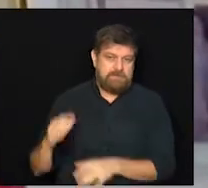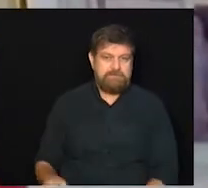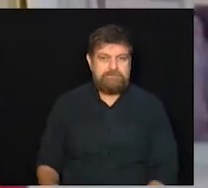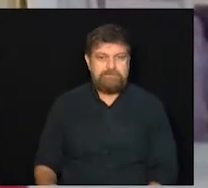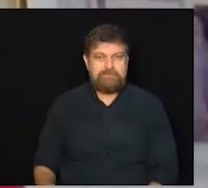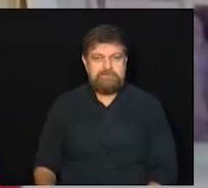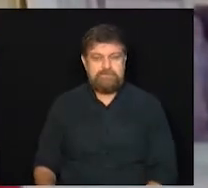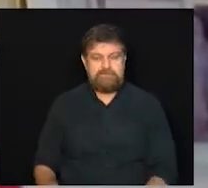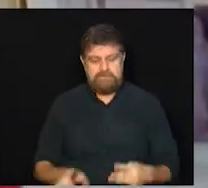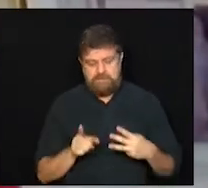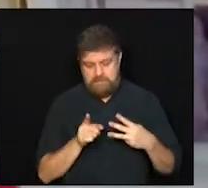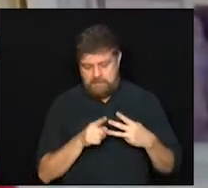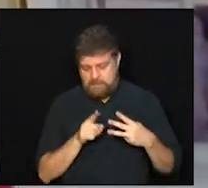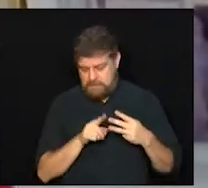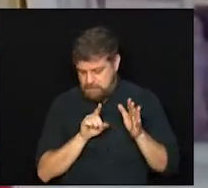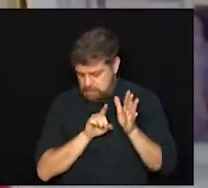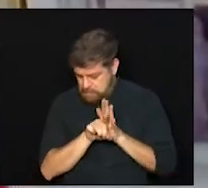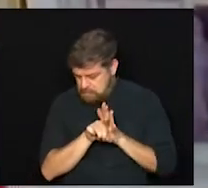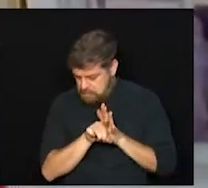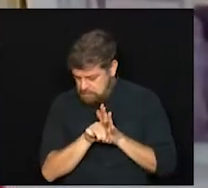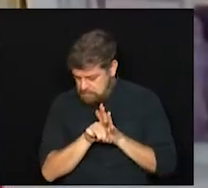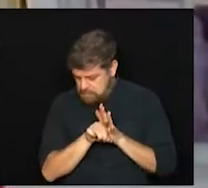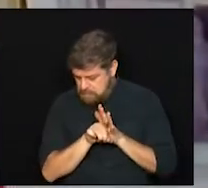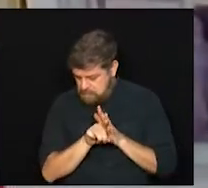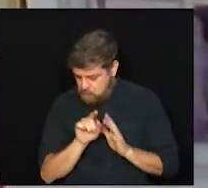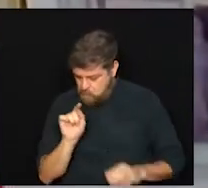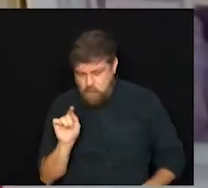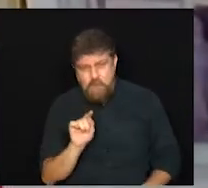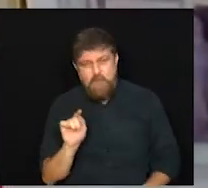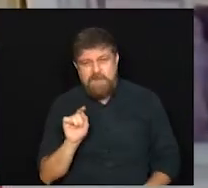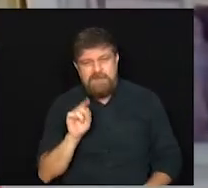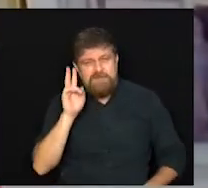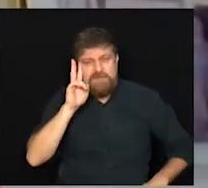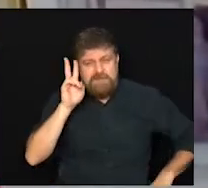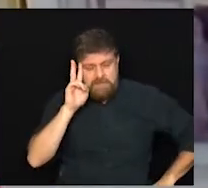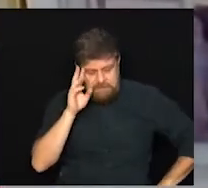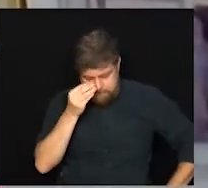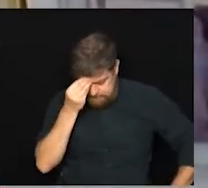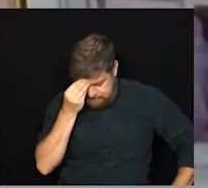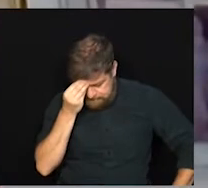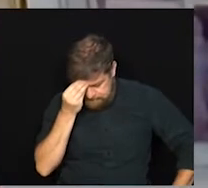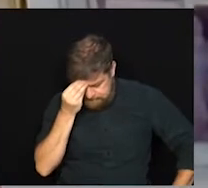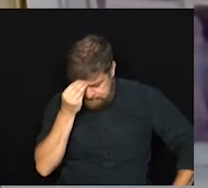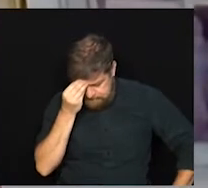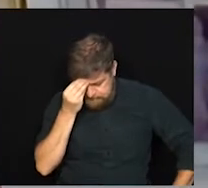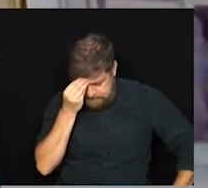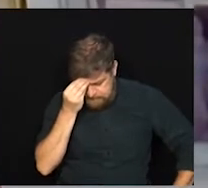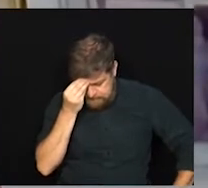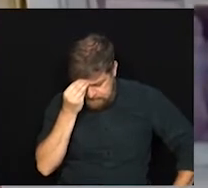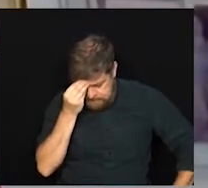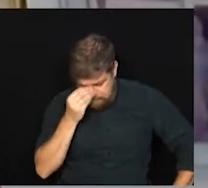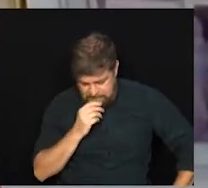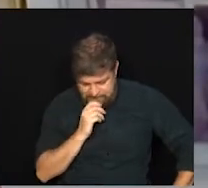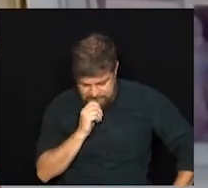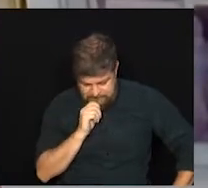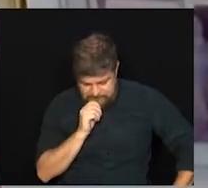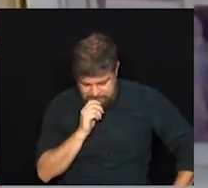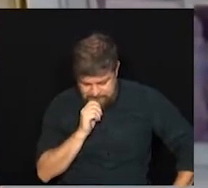Sua outra pergunta era do... Deixa eu me lembrar agora. Treinado.